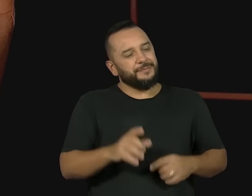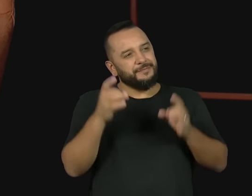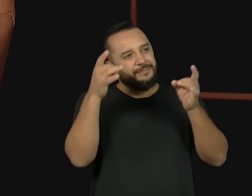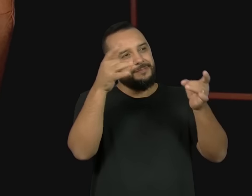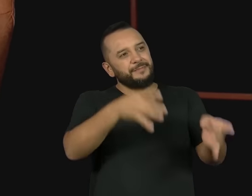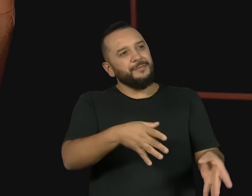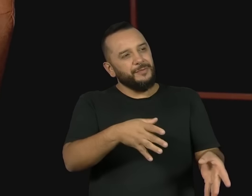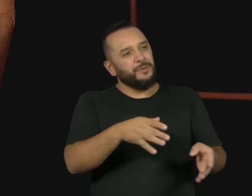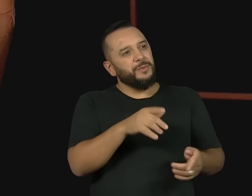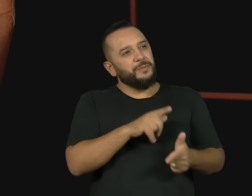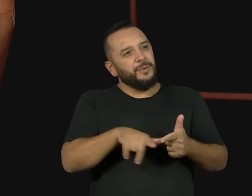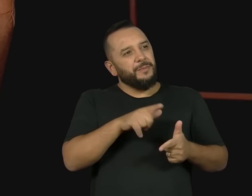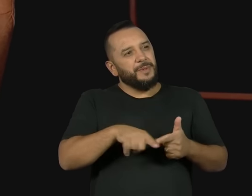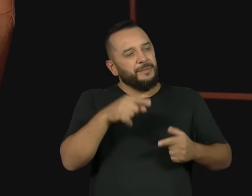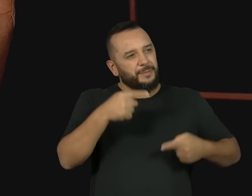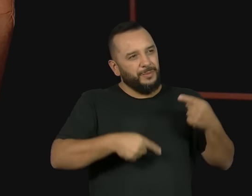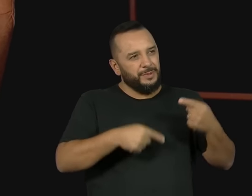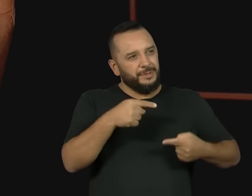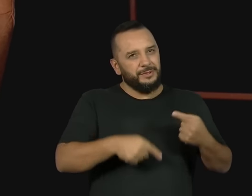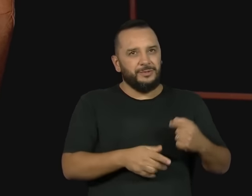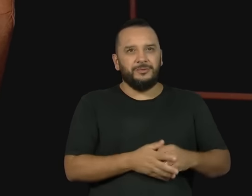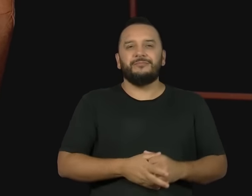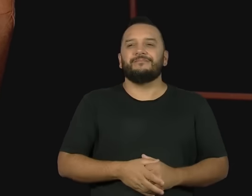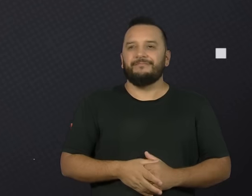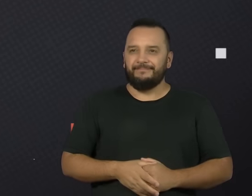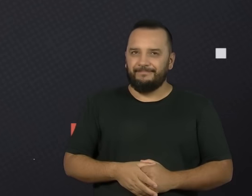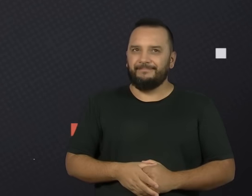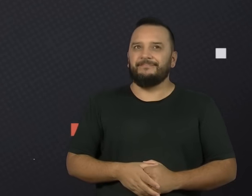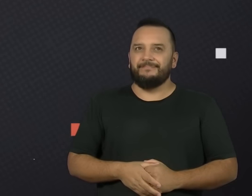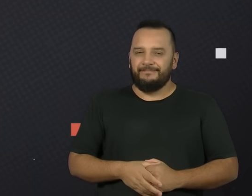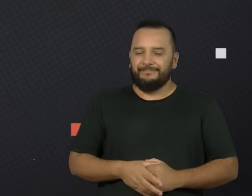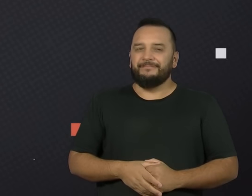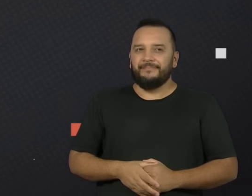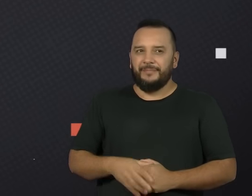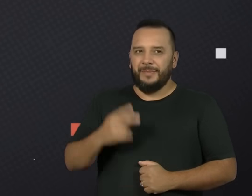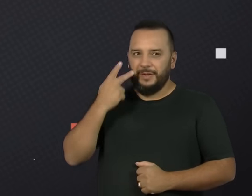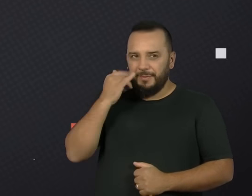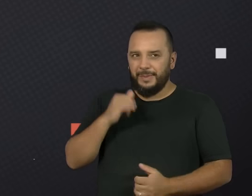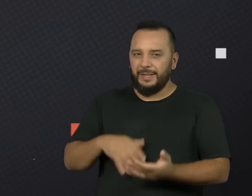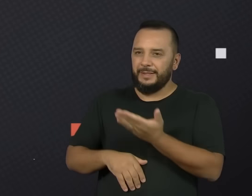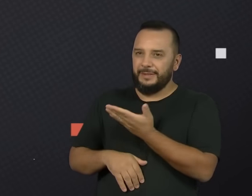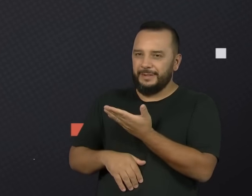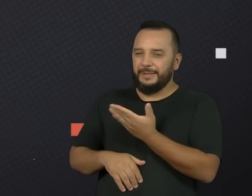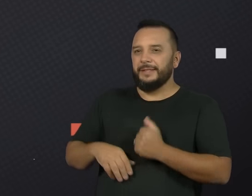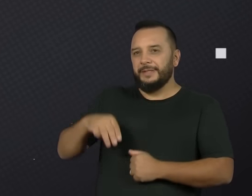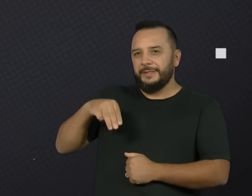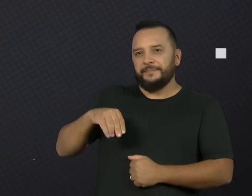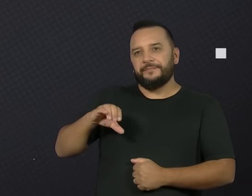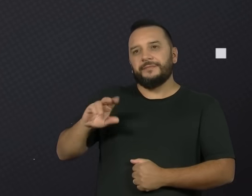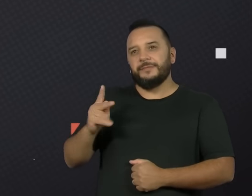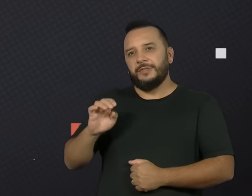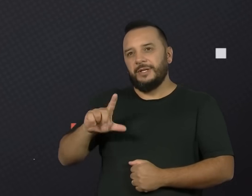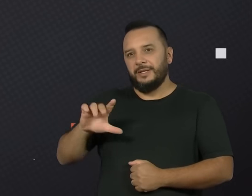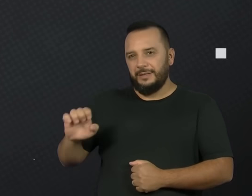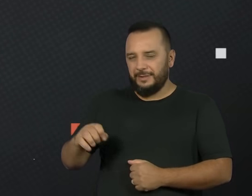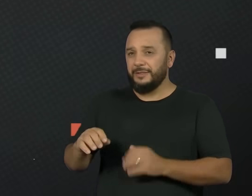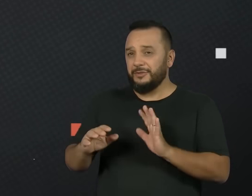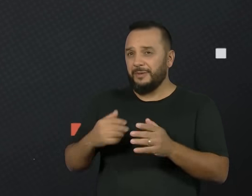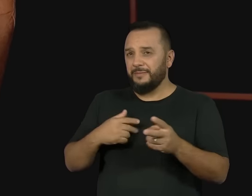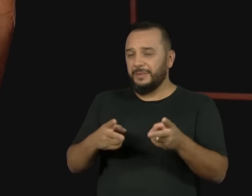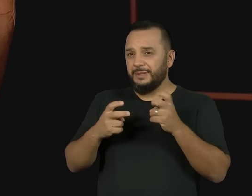problemas políticos, não foi? Ah, sim, claro, porque meu pai começou a ver que o Mussolini ia muito